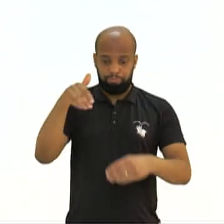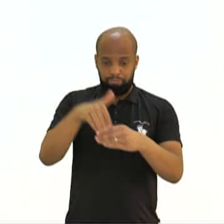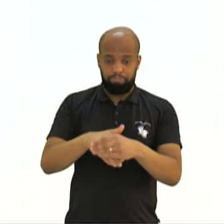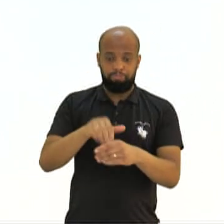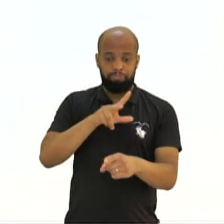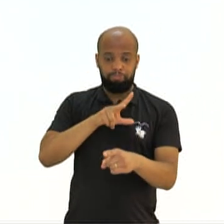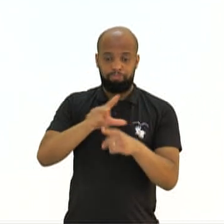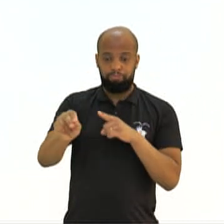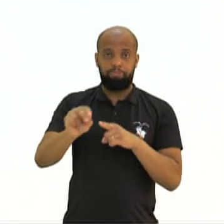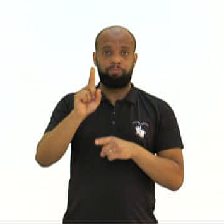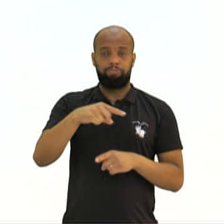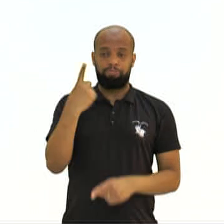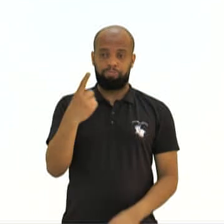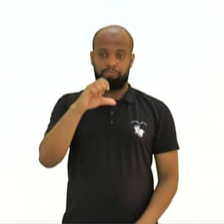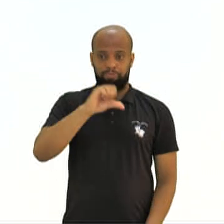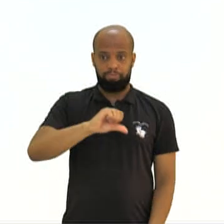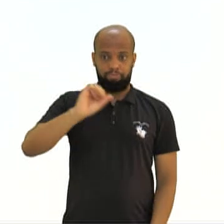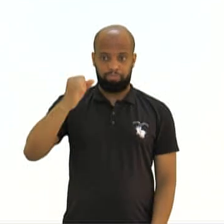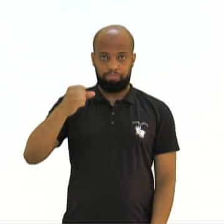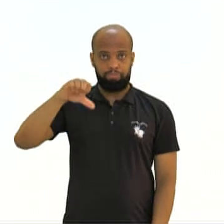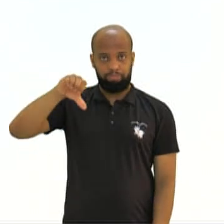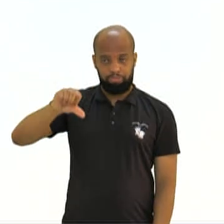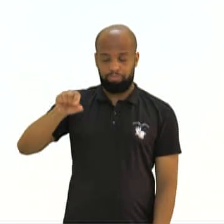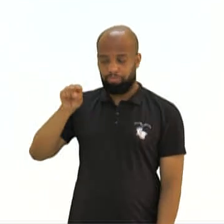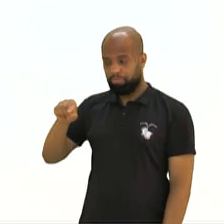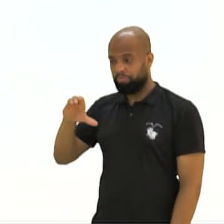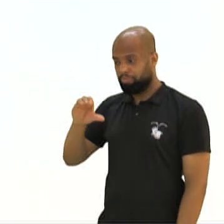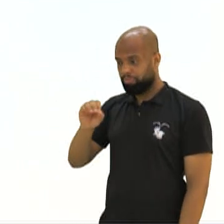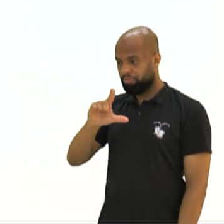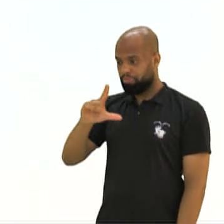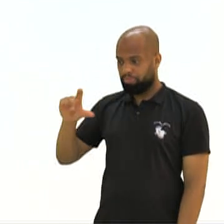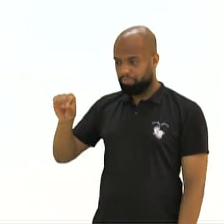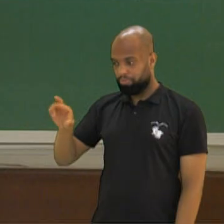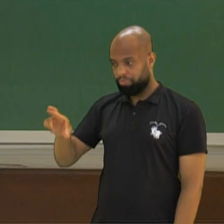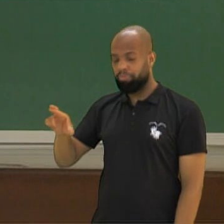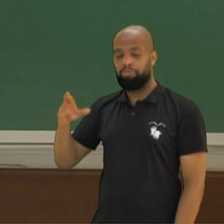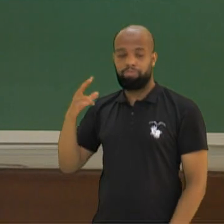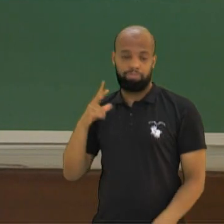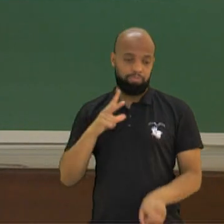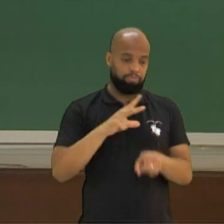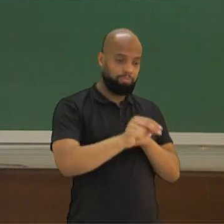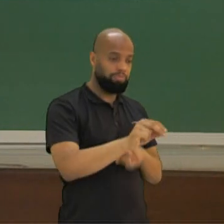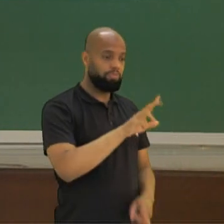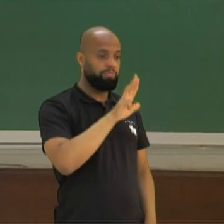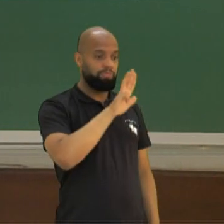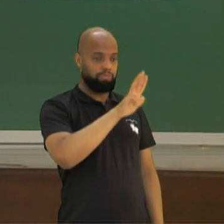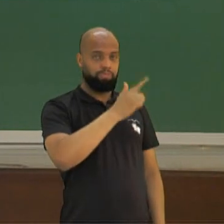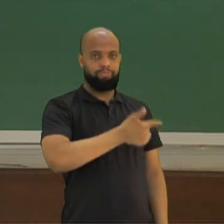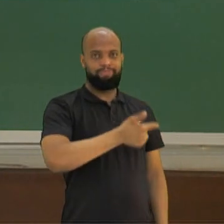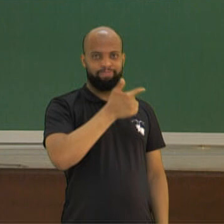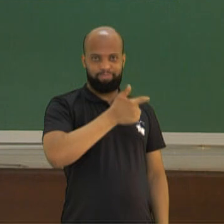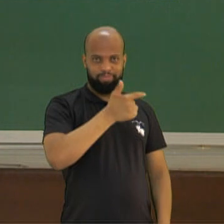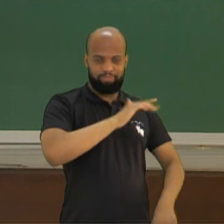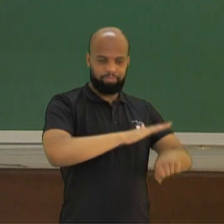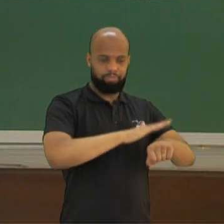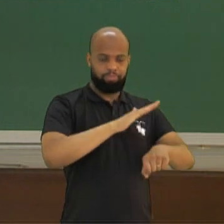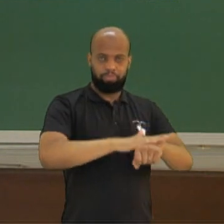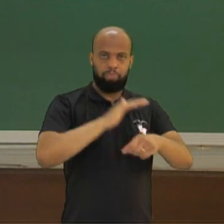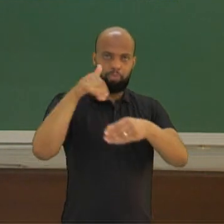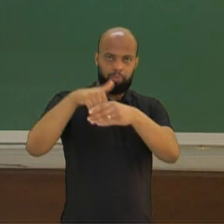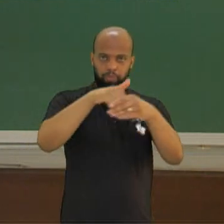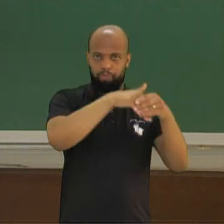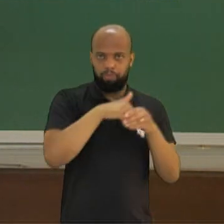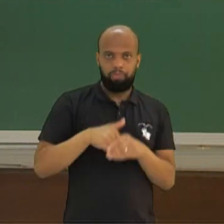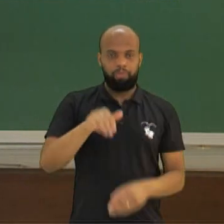vencedor dessa eleição em 1989, Fernando Collor de Mello, derrotou o Lula no segundo turno das eleições, né?